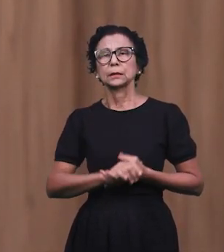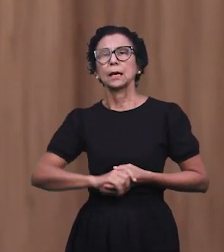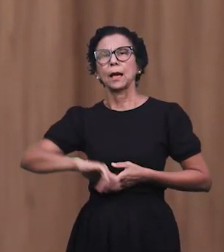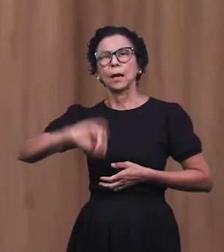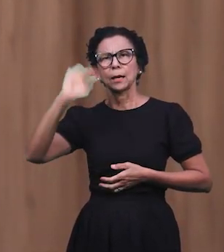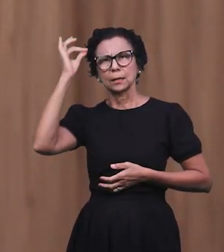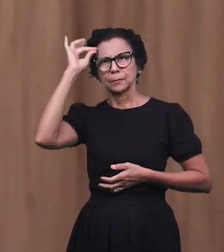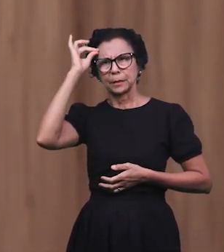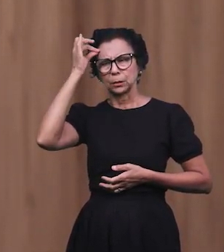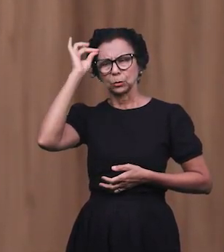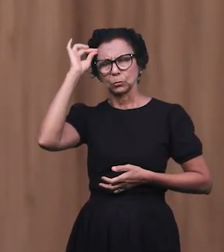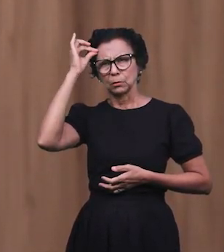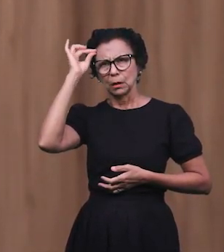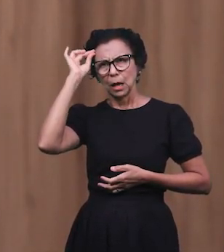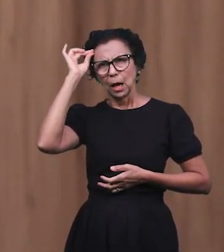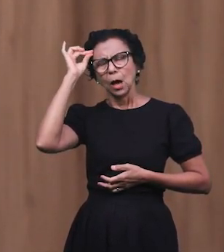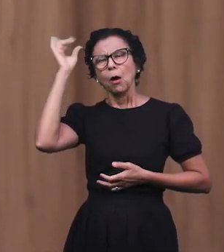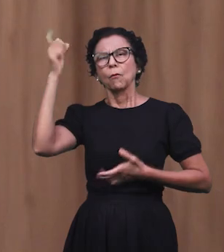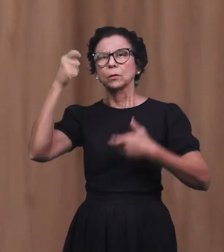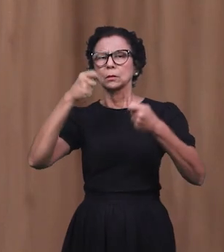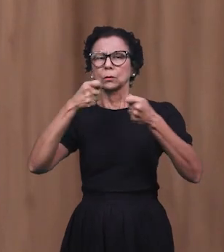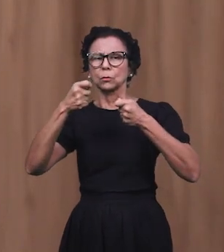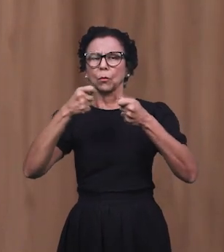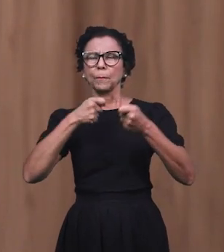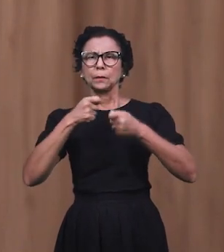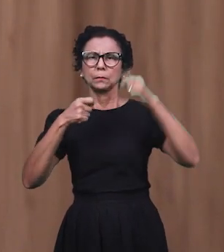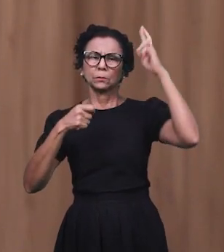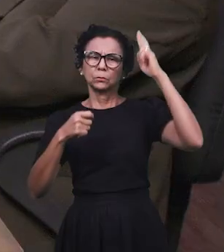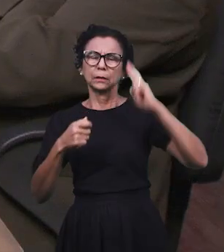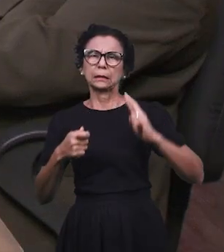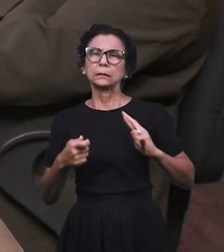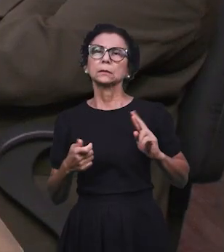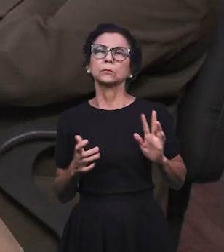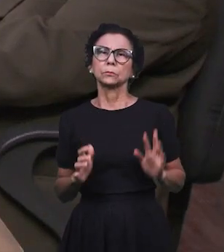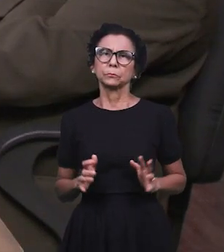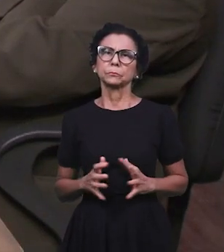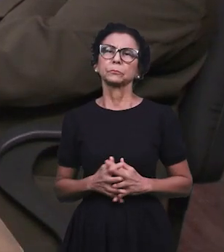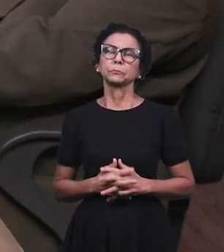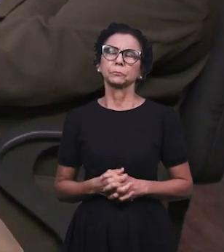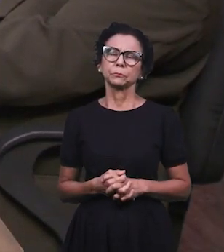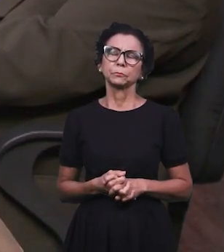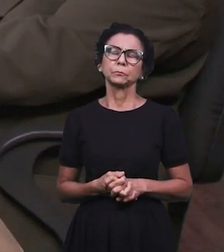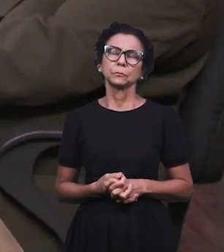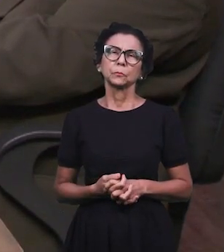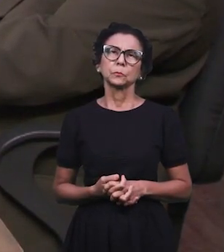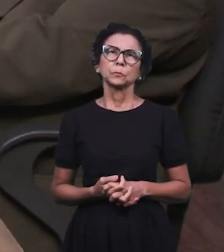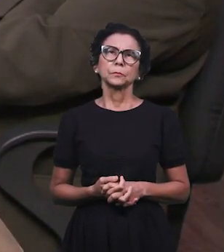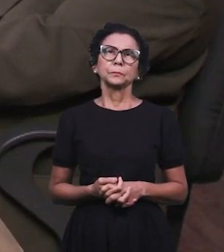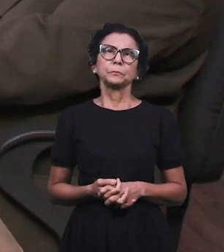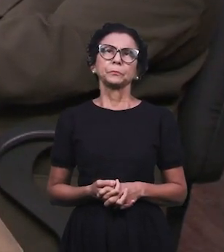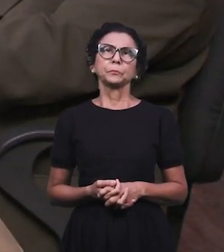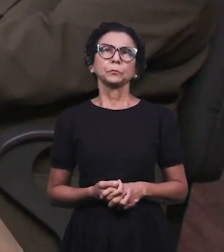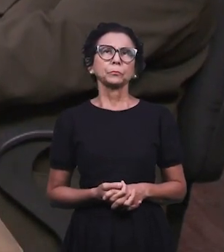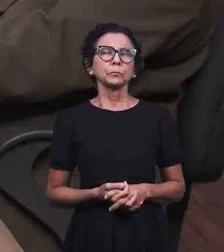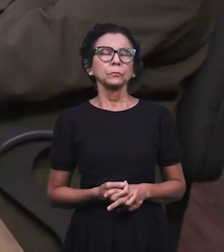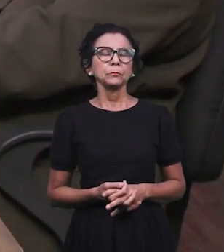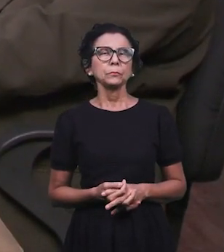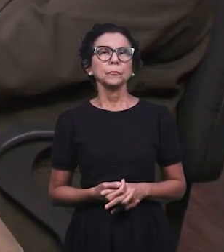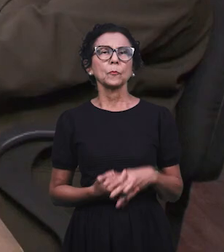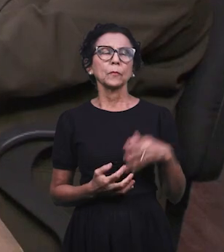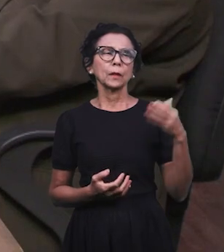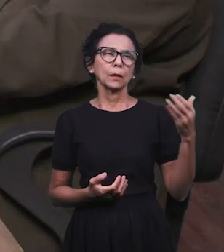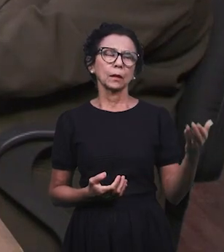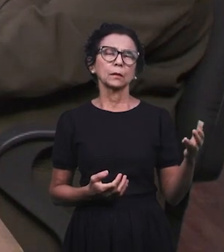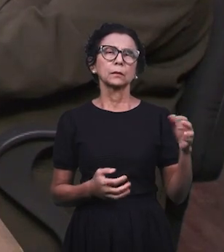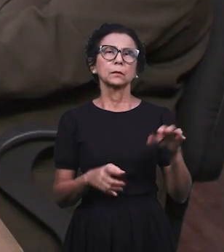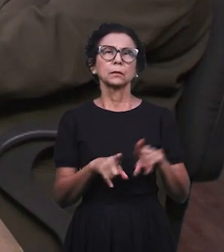ele domina o racional. E aí o Senhor vai começando a direcionar a nossa vida através da operação do Espírito. Muito bem, né? A ciência,